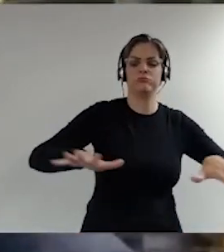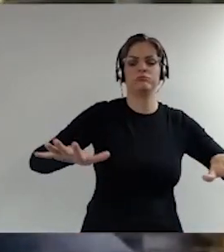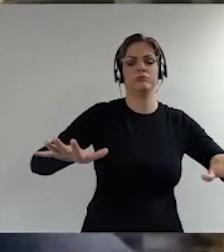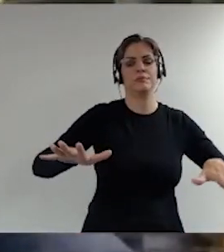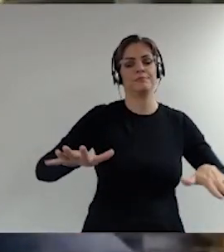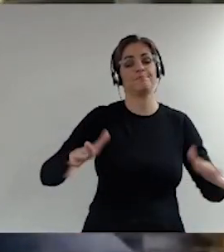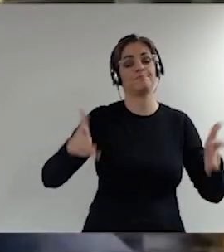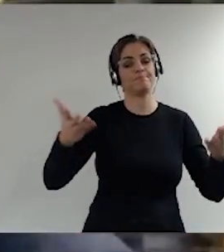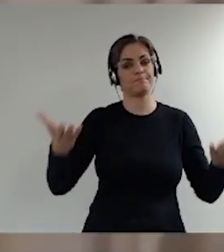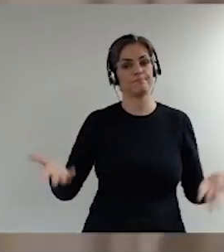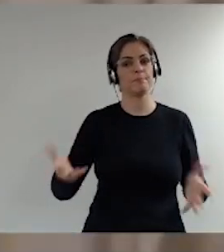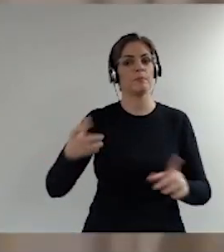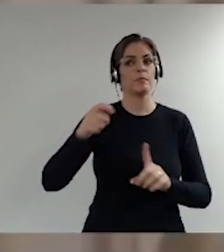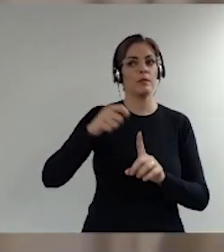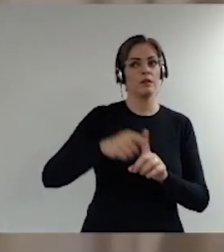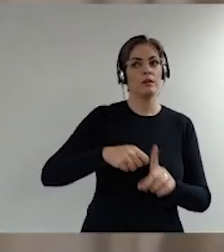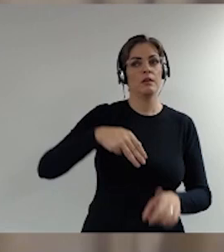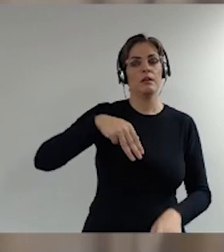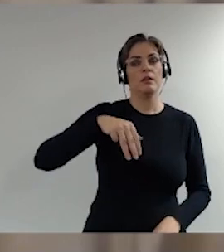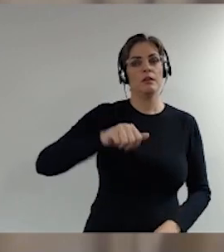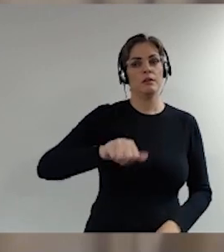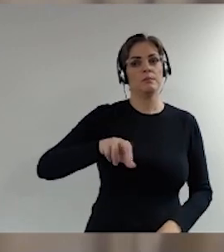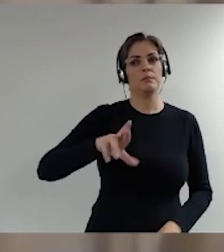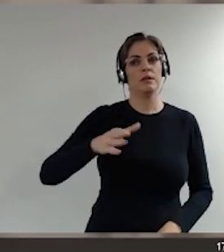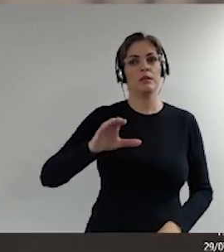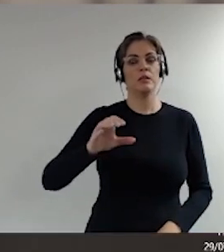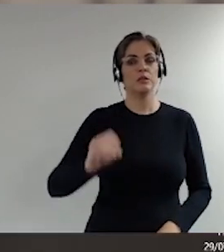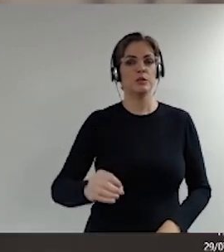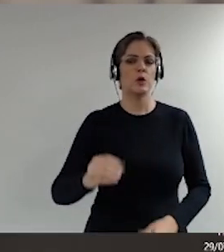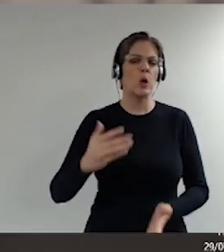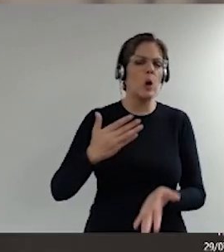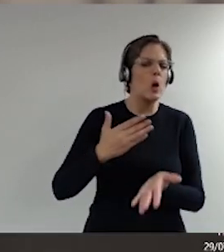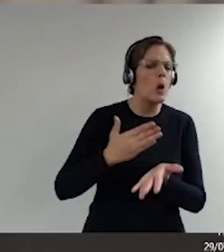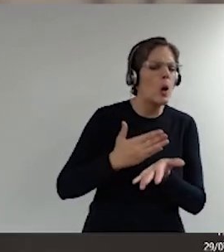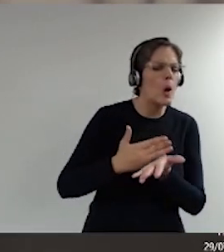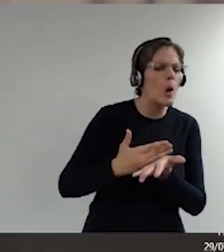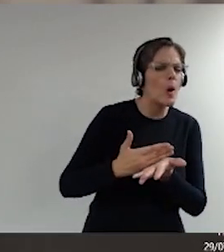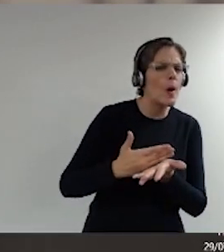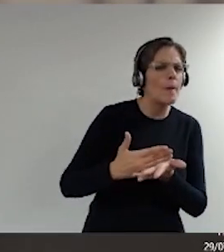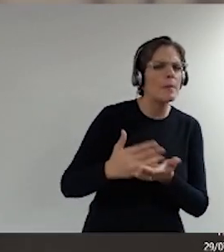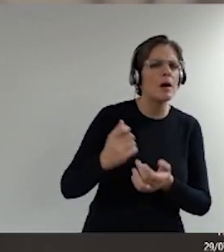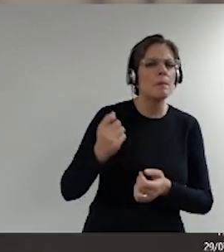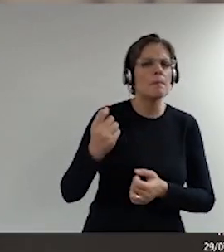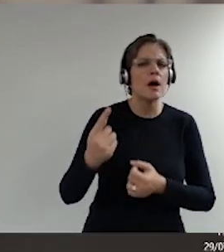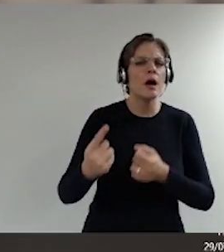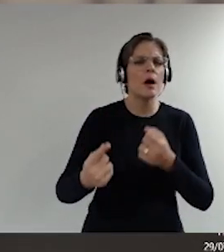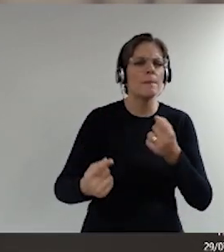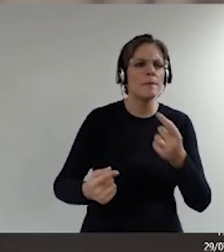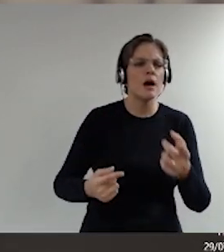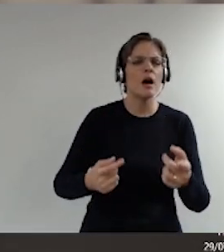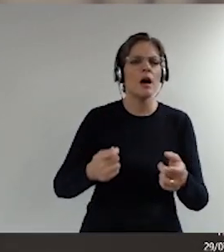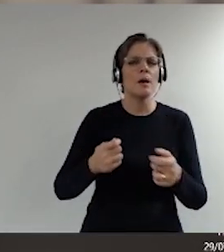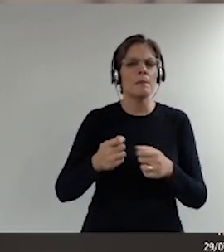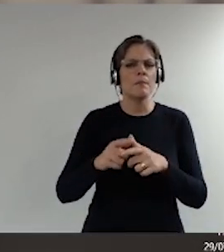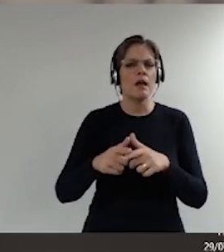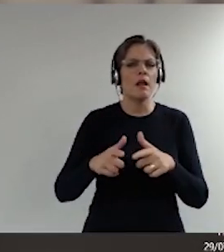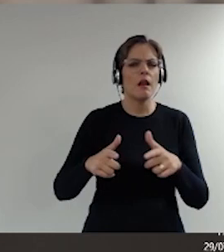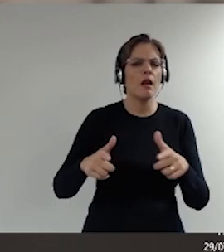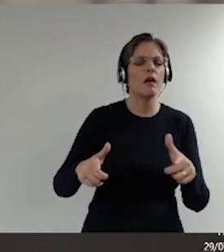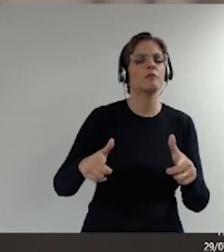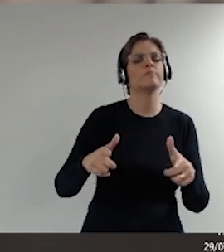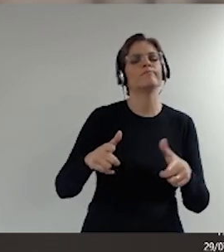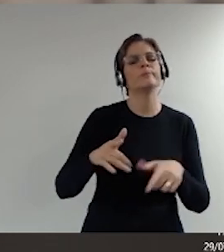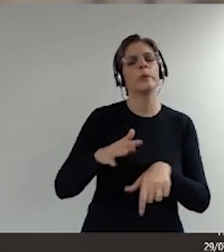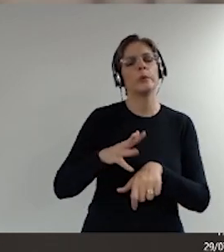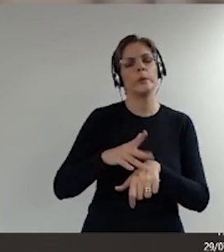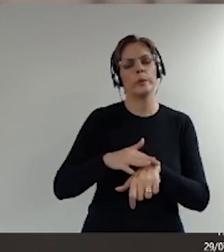de março, né, nós tivemos aí os primeiros casos que foram latentes,